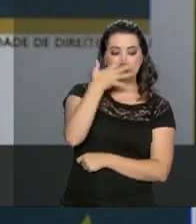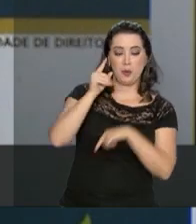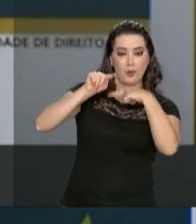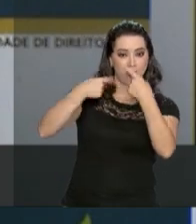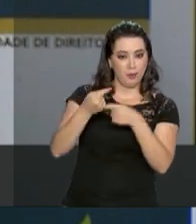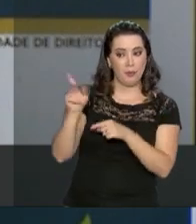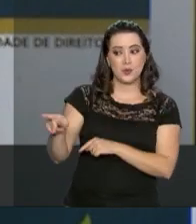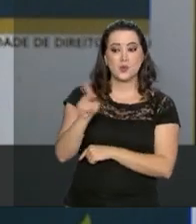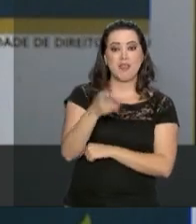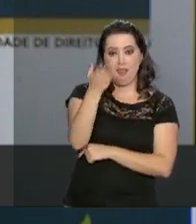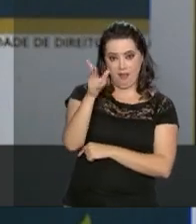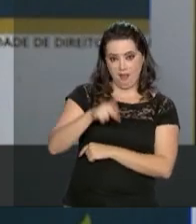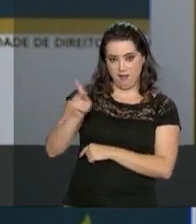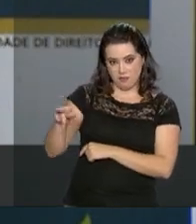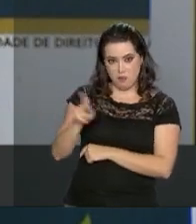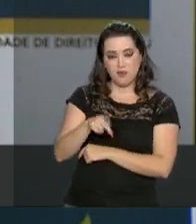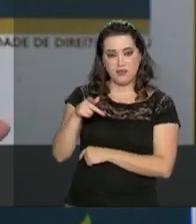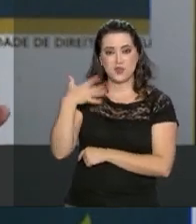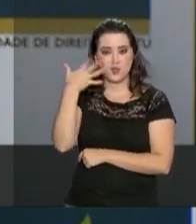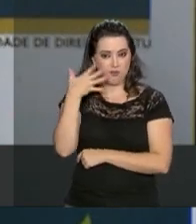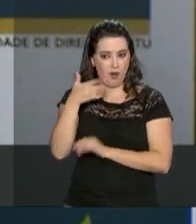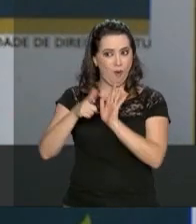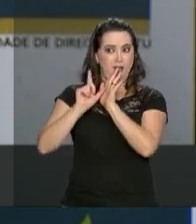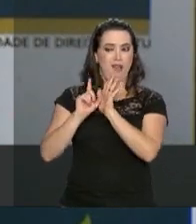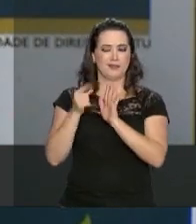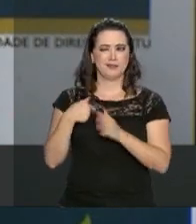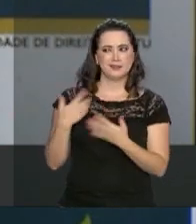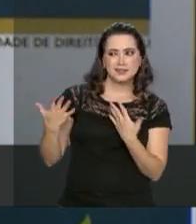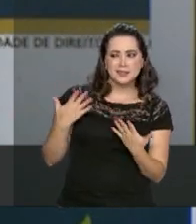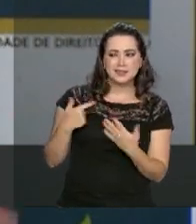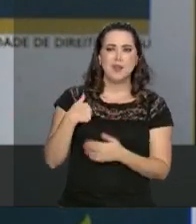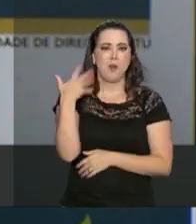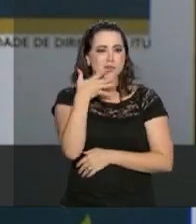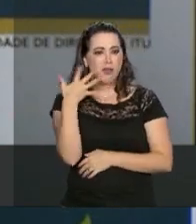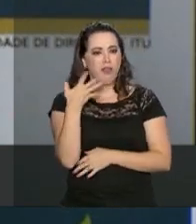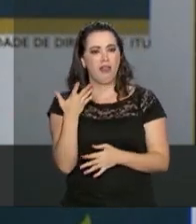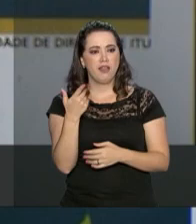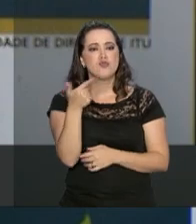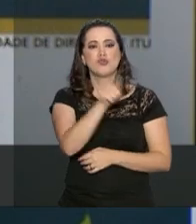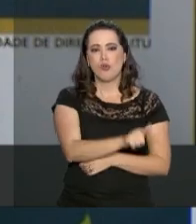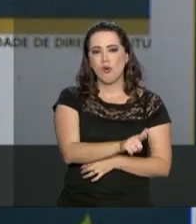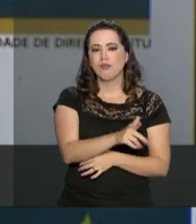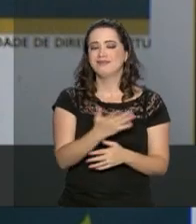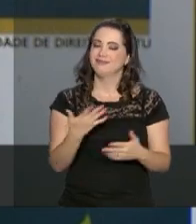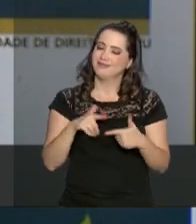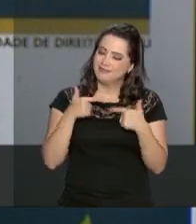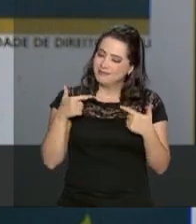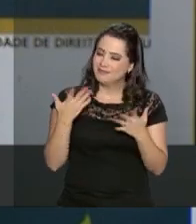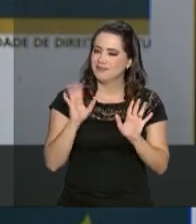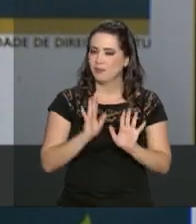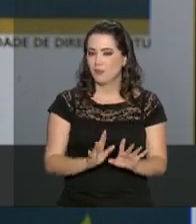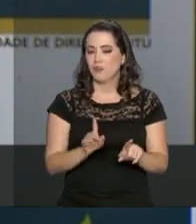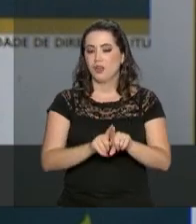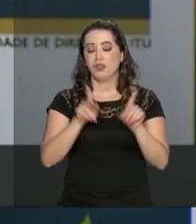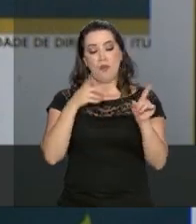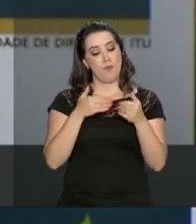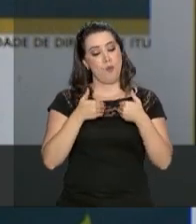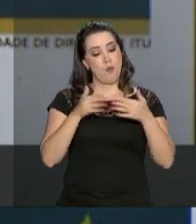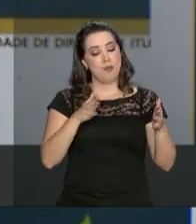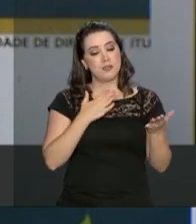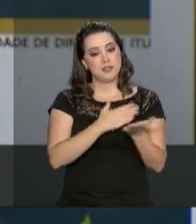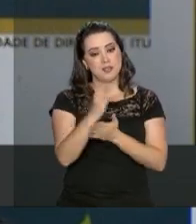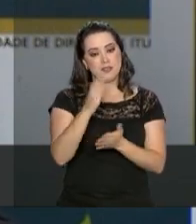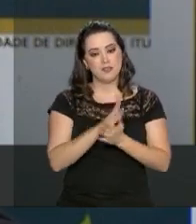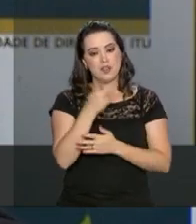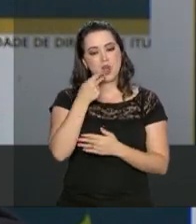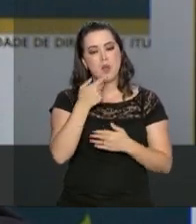votos naquela oportunidade. Este é o motivo, portanto, inicial, inaugural, pela qual eu digo, bom, o meu acervo que